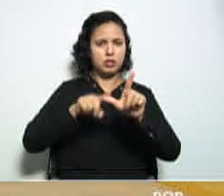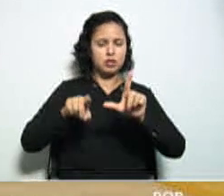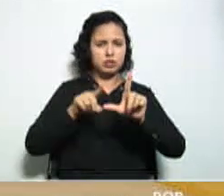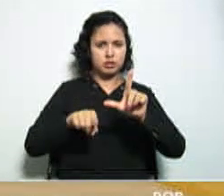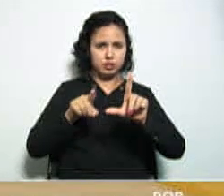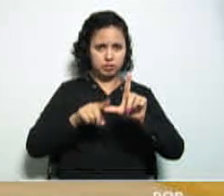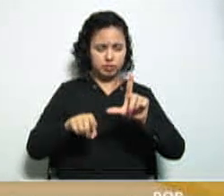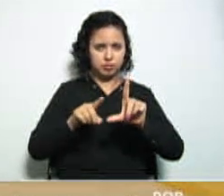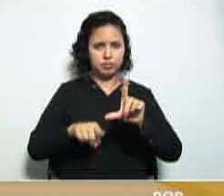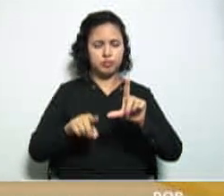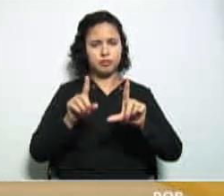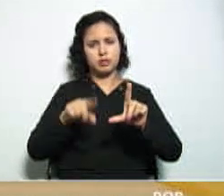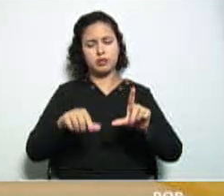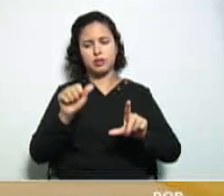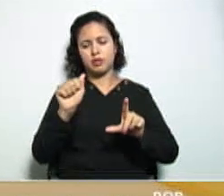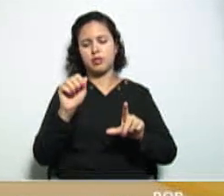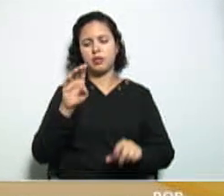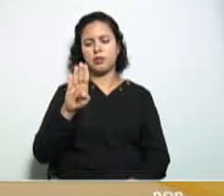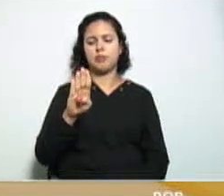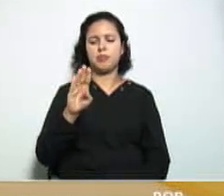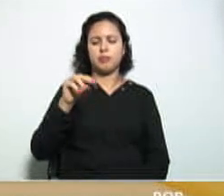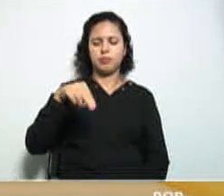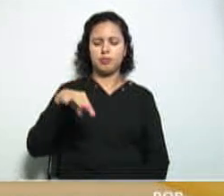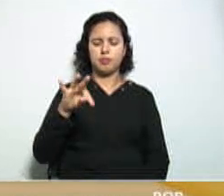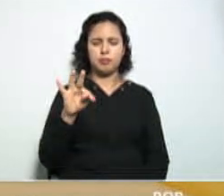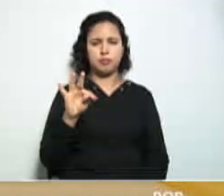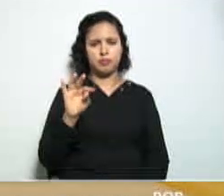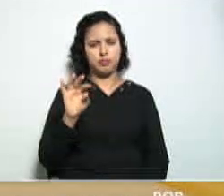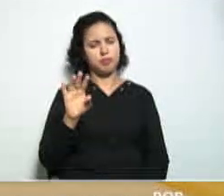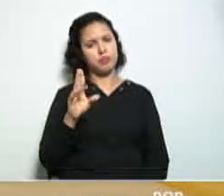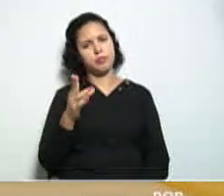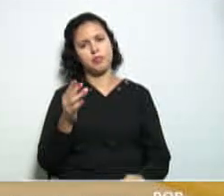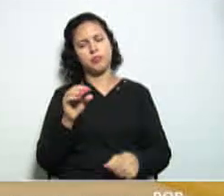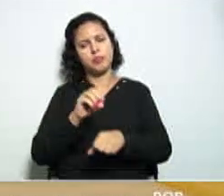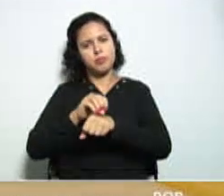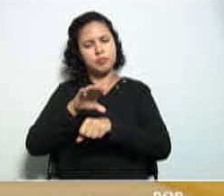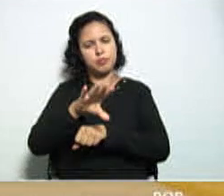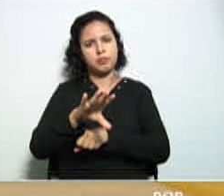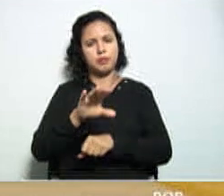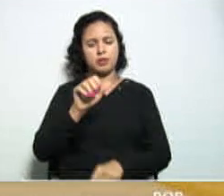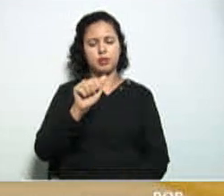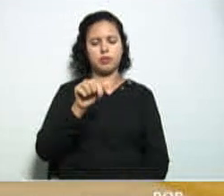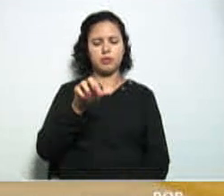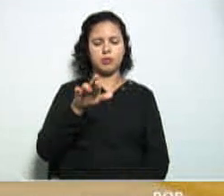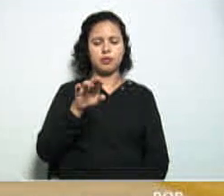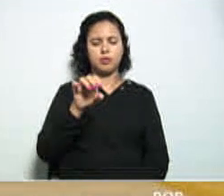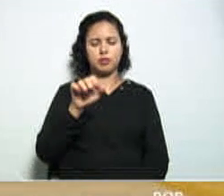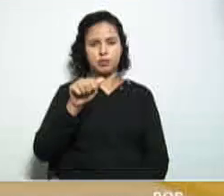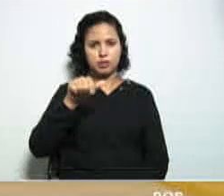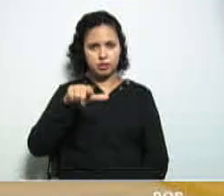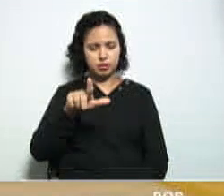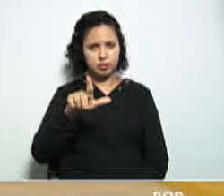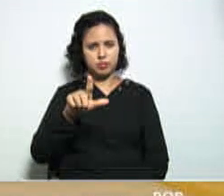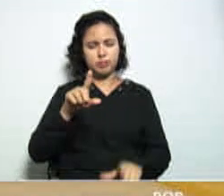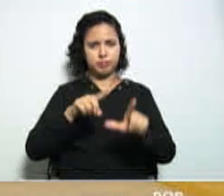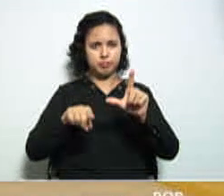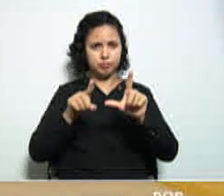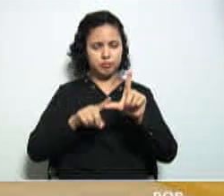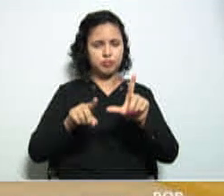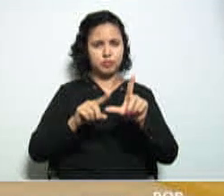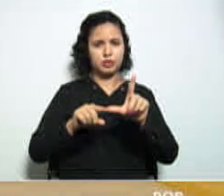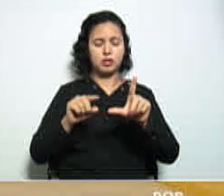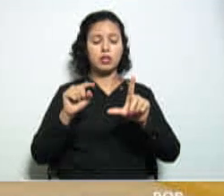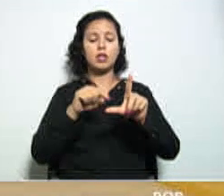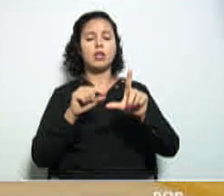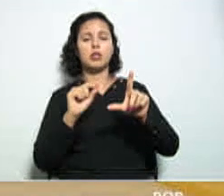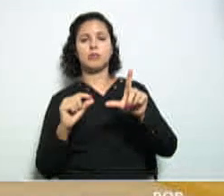recomenda as fontes Arial ou Times. O tamanho da fonte